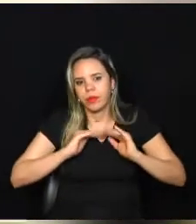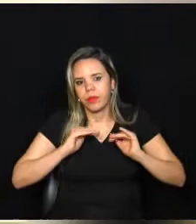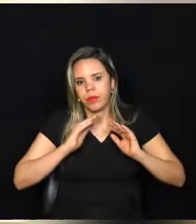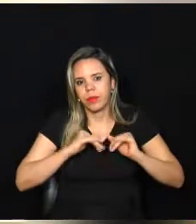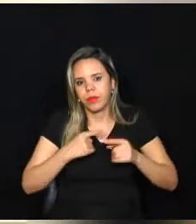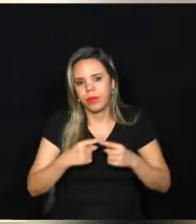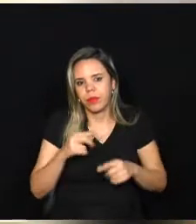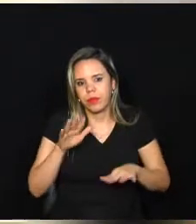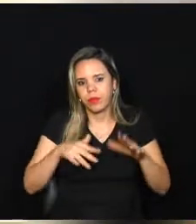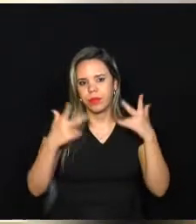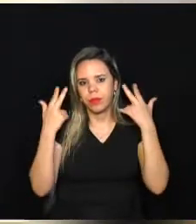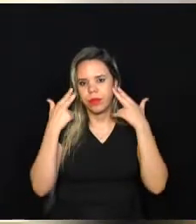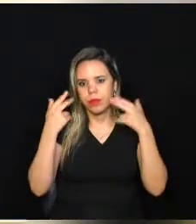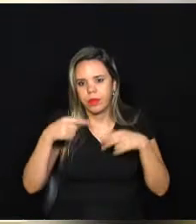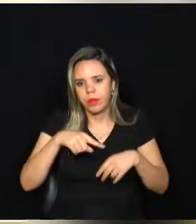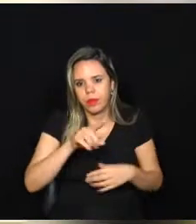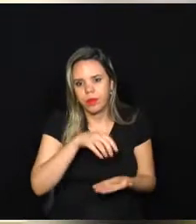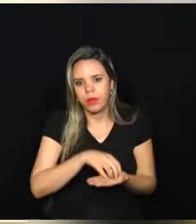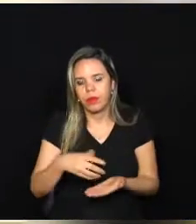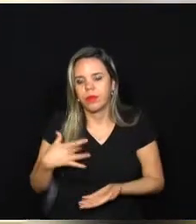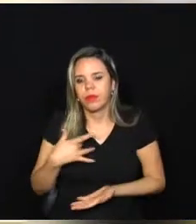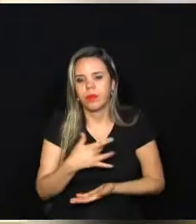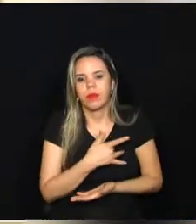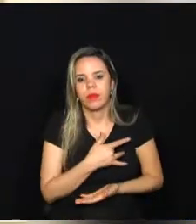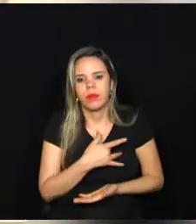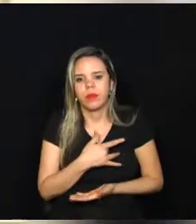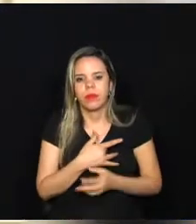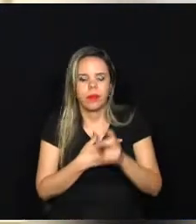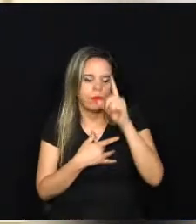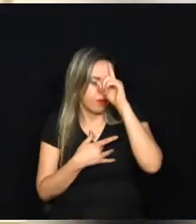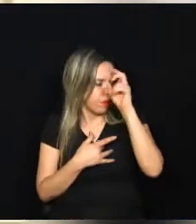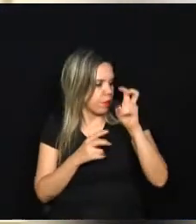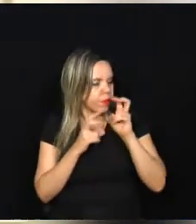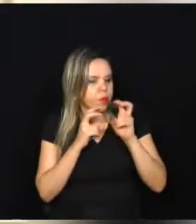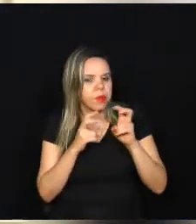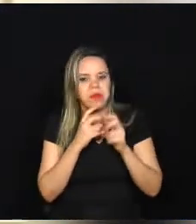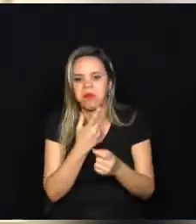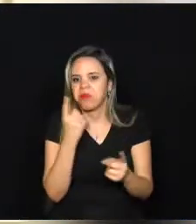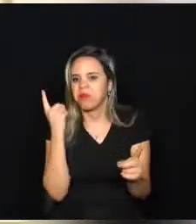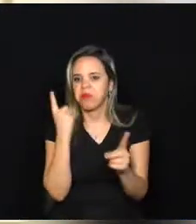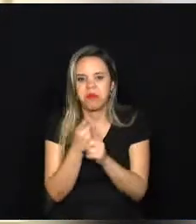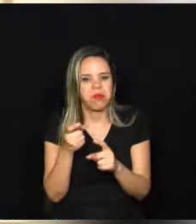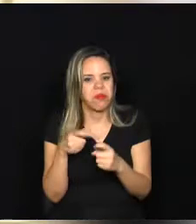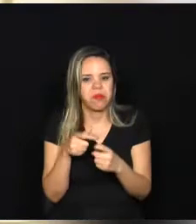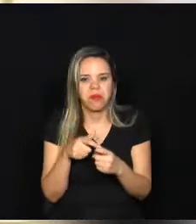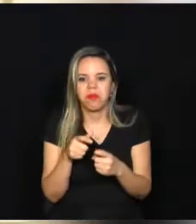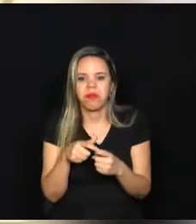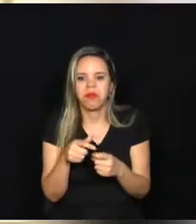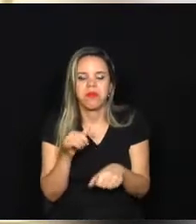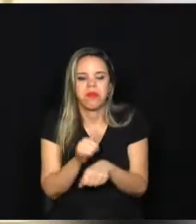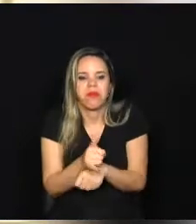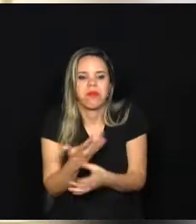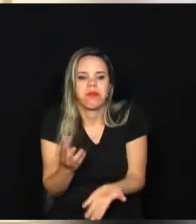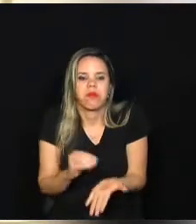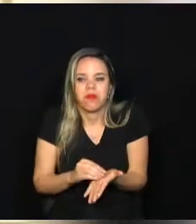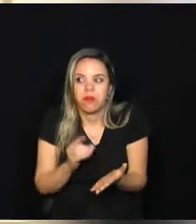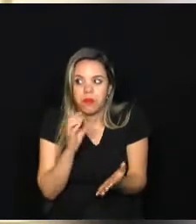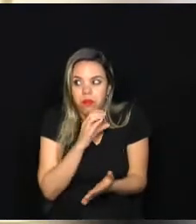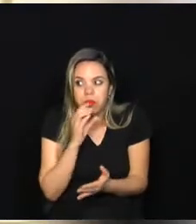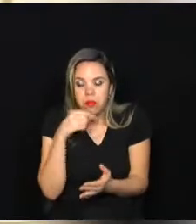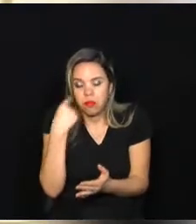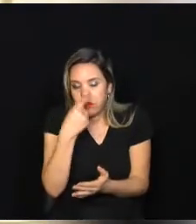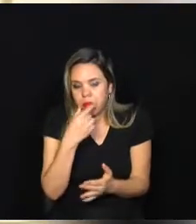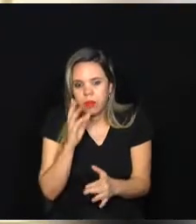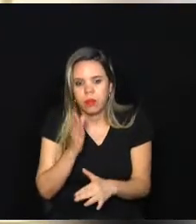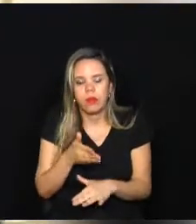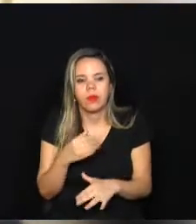porque normalmente eles vão nos postos de saúde ou então nos prontos-socorros e não encontra médico. E o médico tem que estar lá de plantão. Então